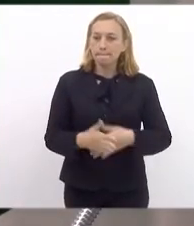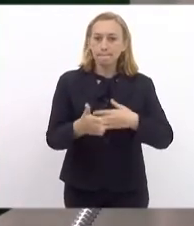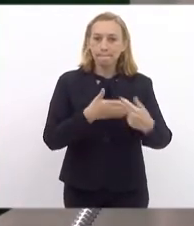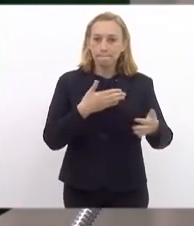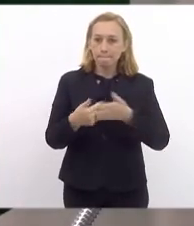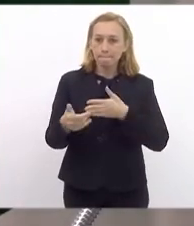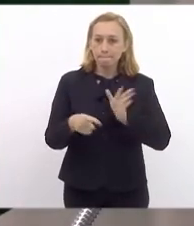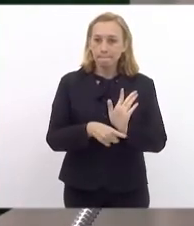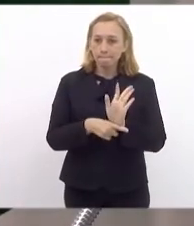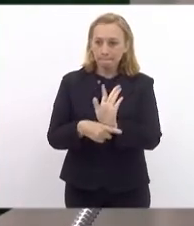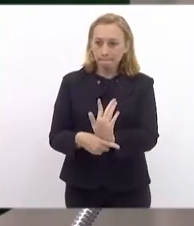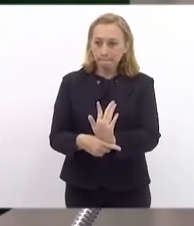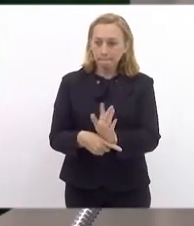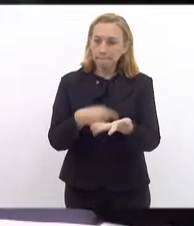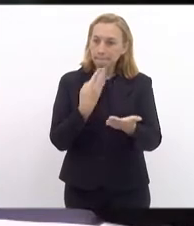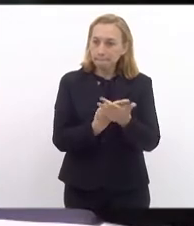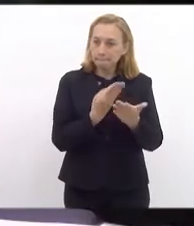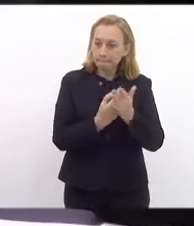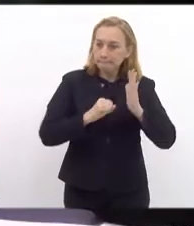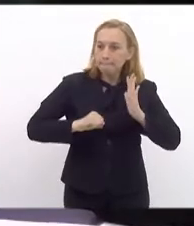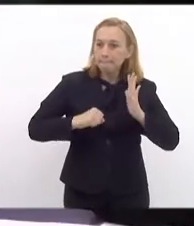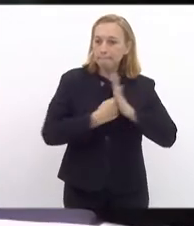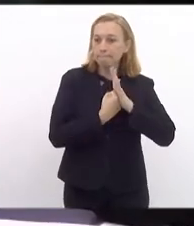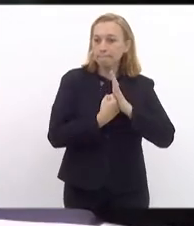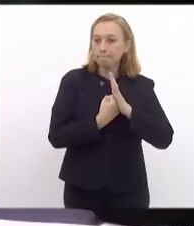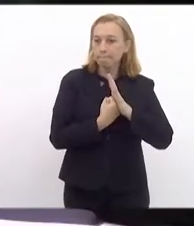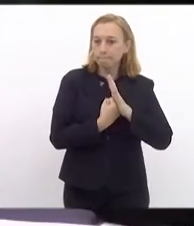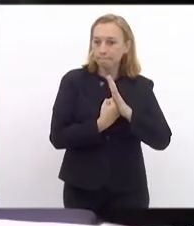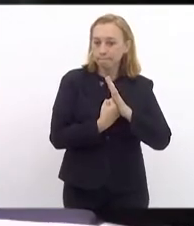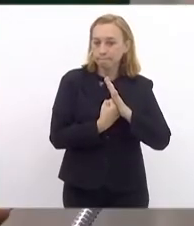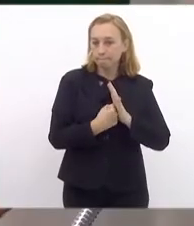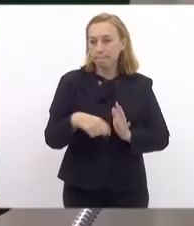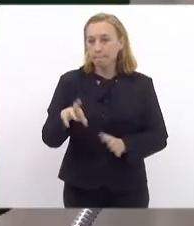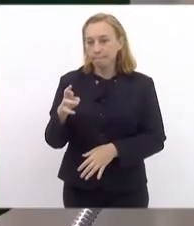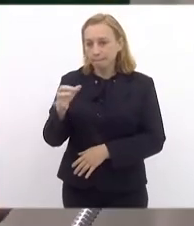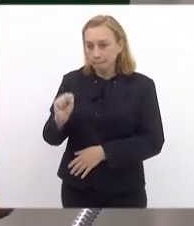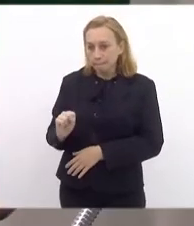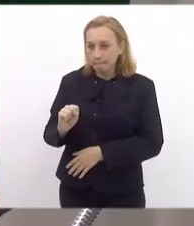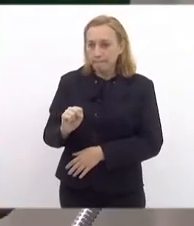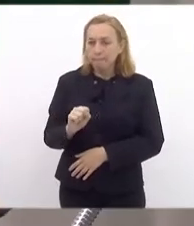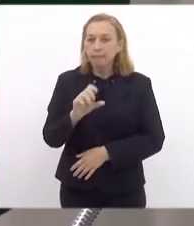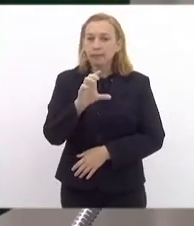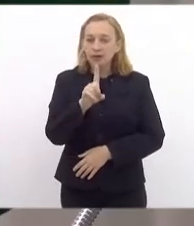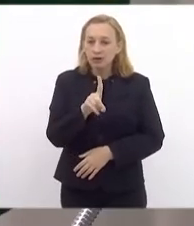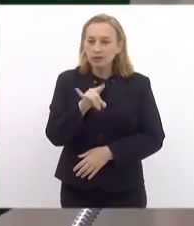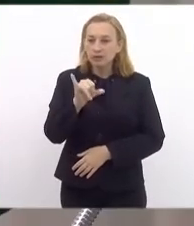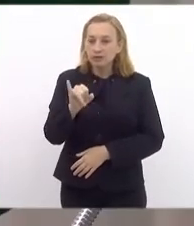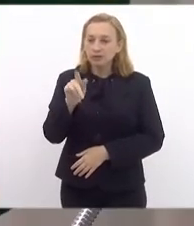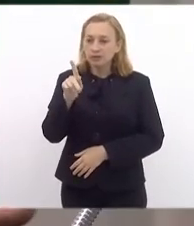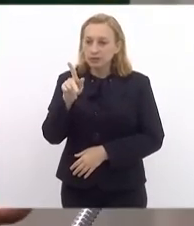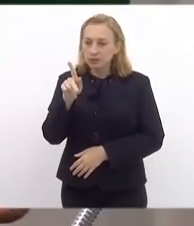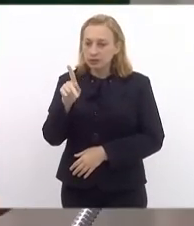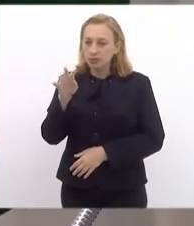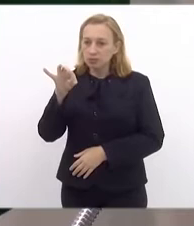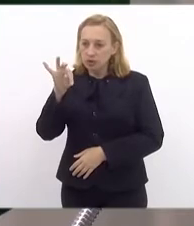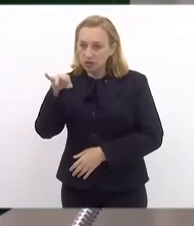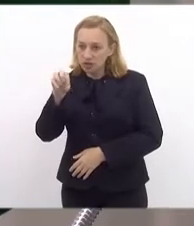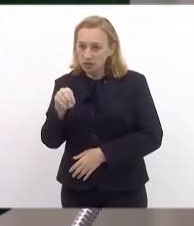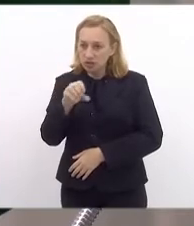benefício de um estudo do impacto na receita é dispositivo da dct é